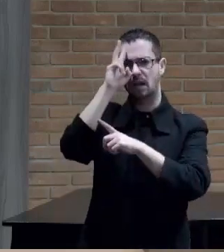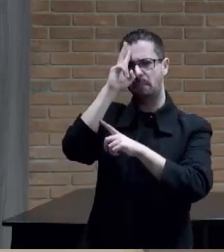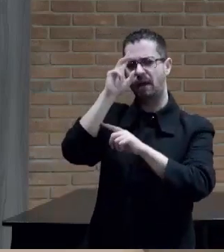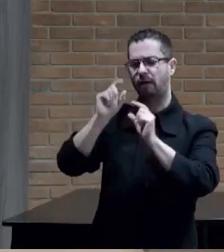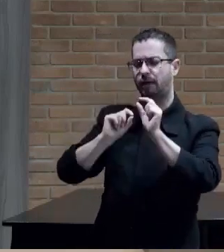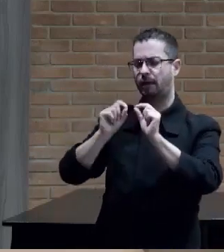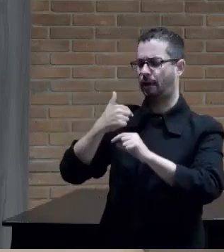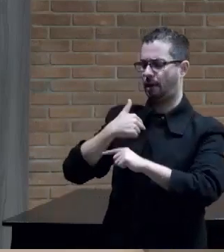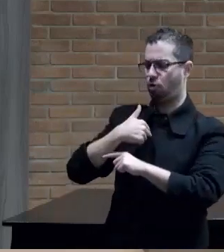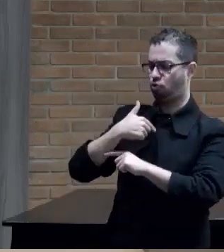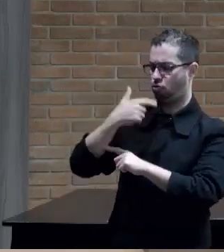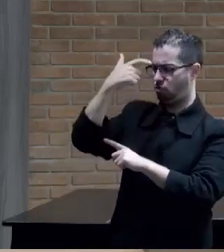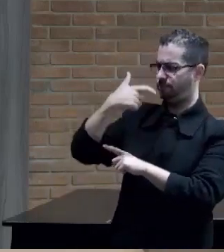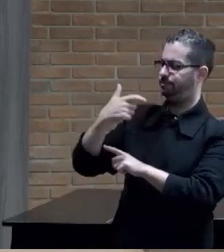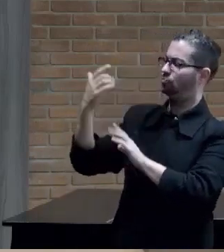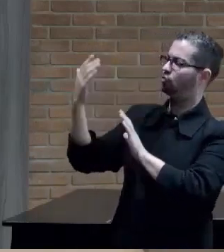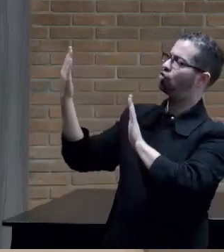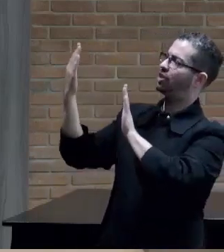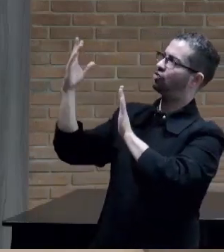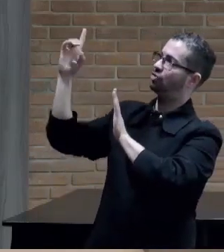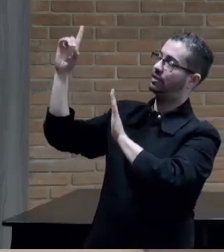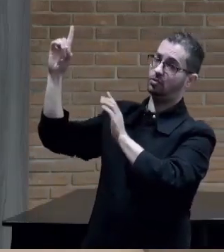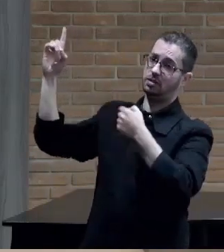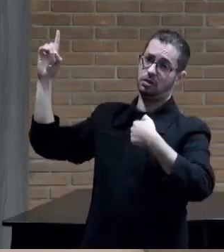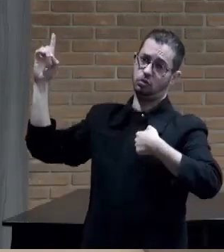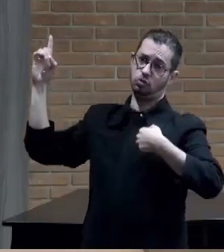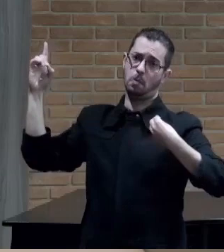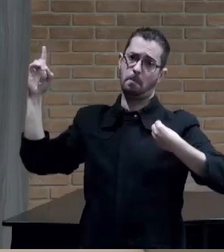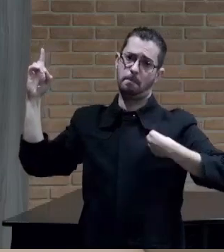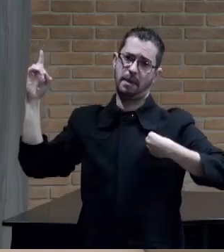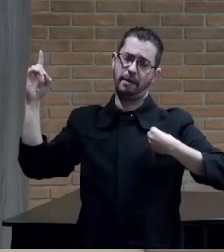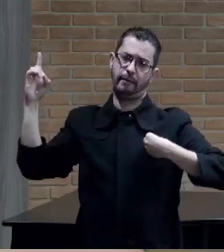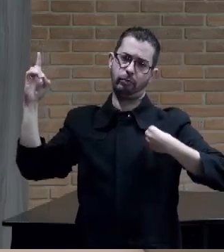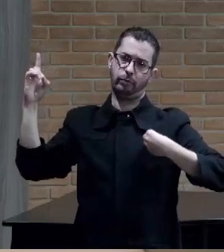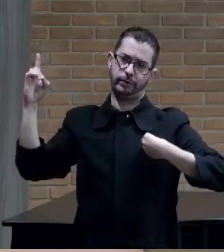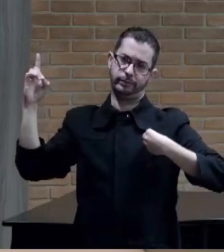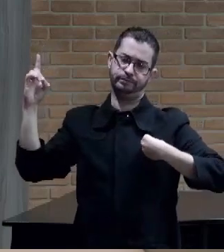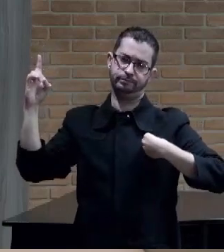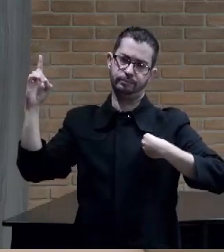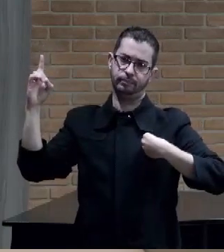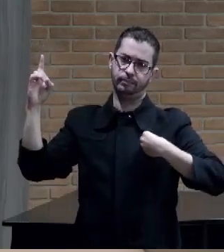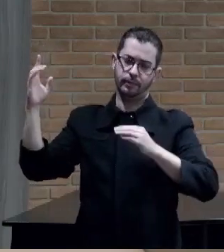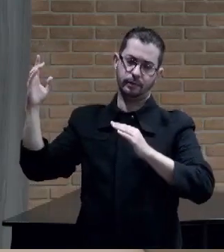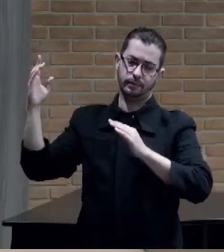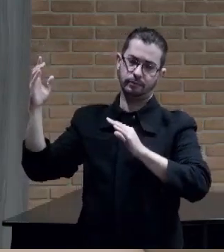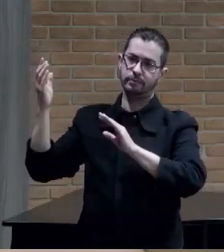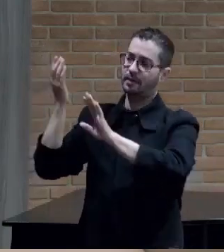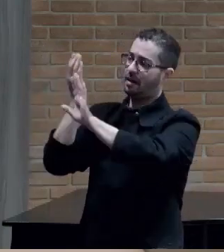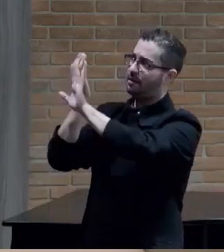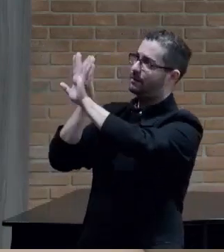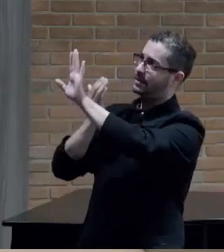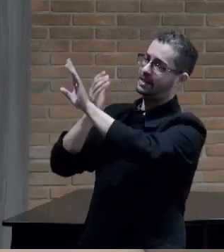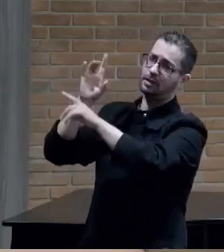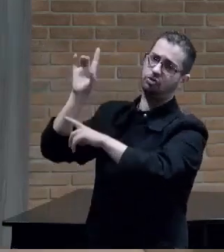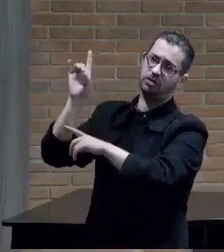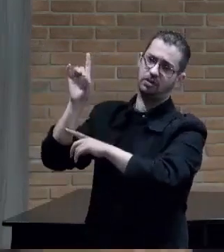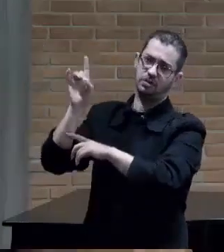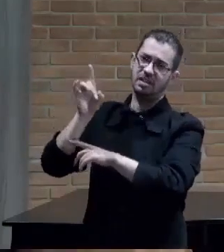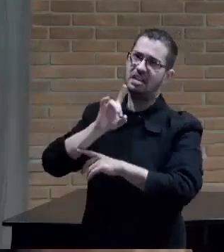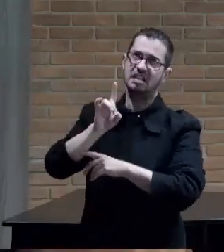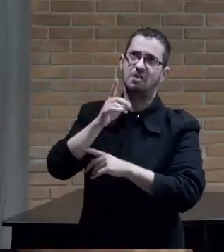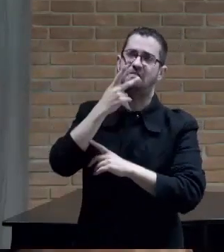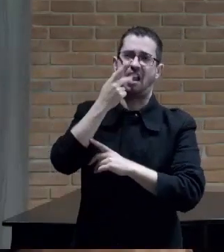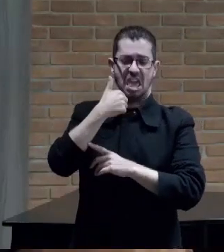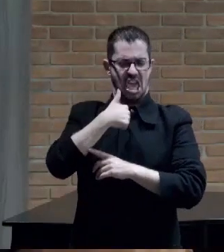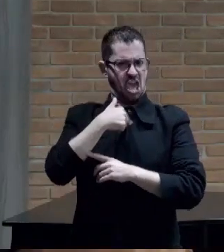devemos lembrar que nós somos pecadores alienados de Deus. Não negue que você é um pecador. Em vez